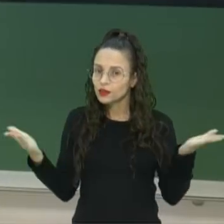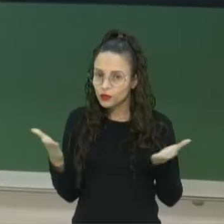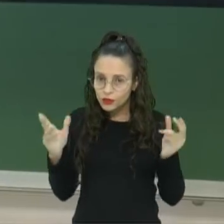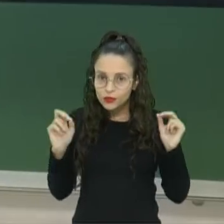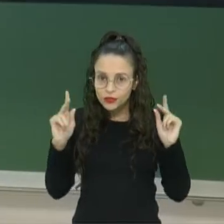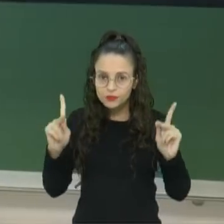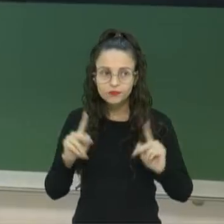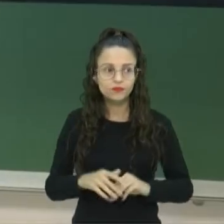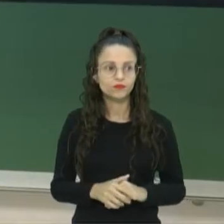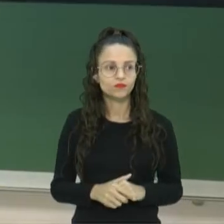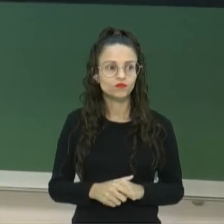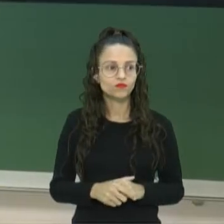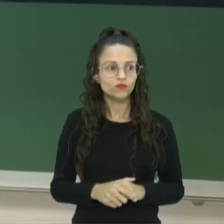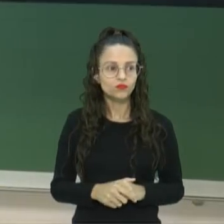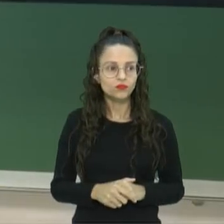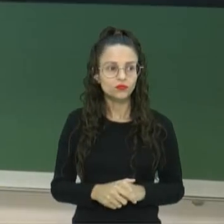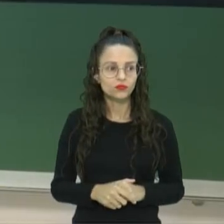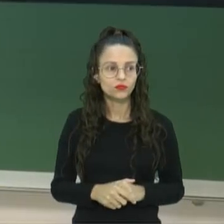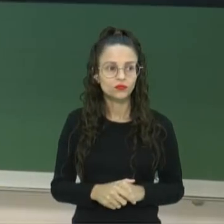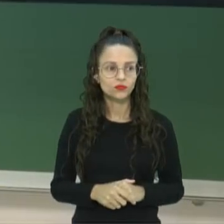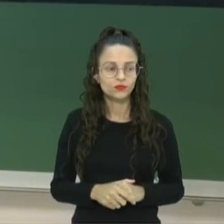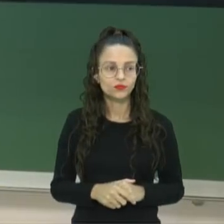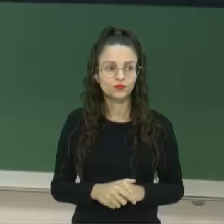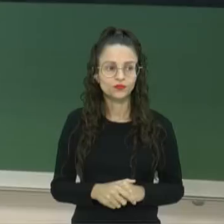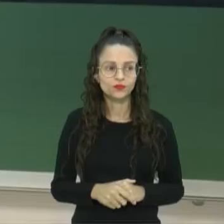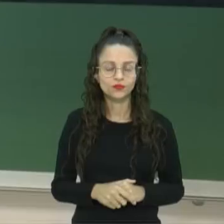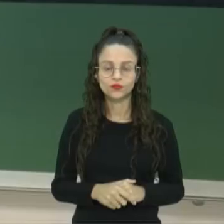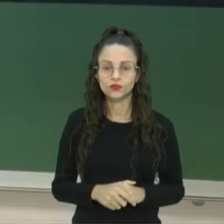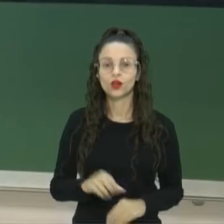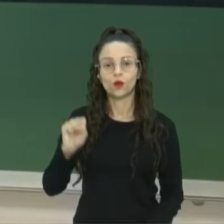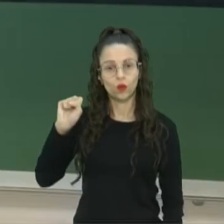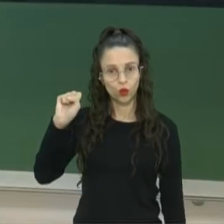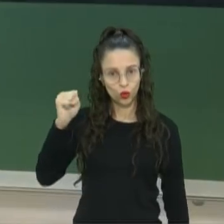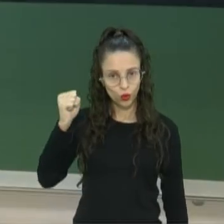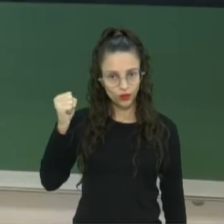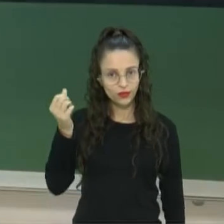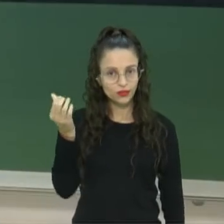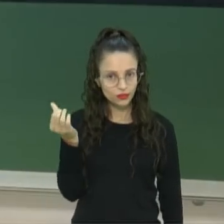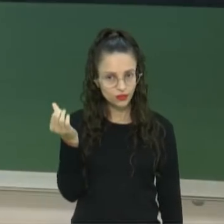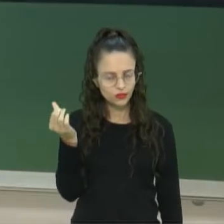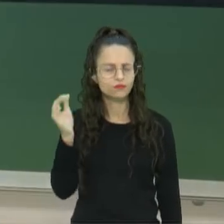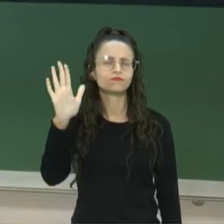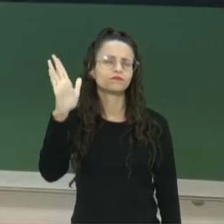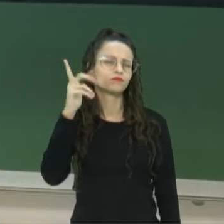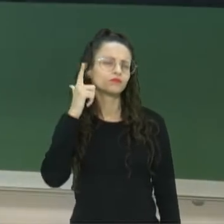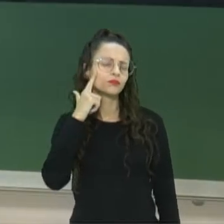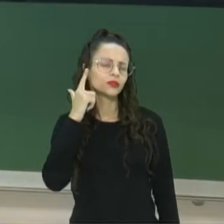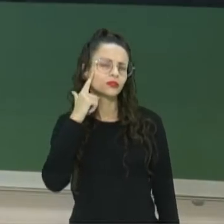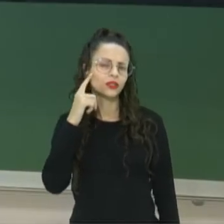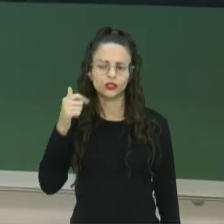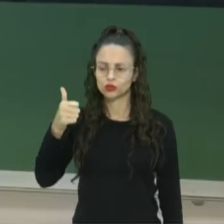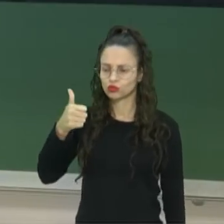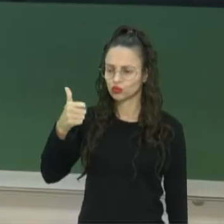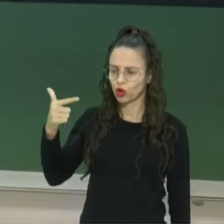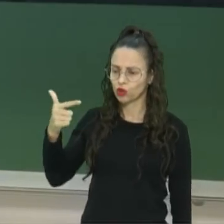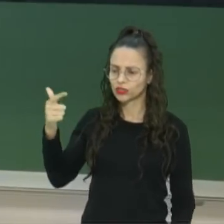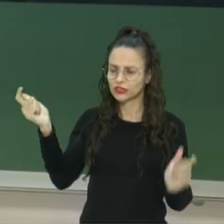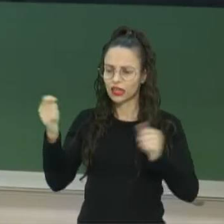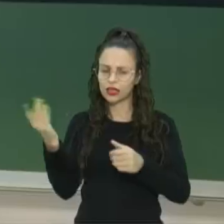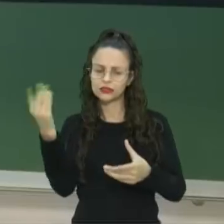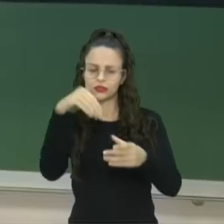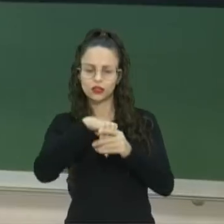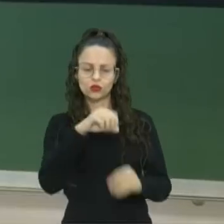ok? Eu tenho que pegar todo o 86. Então, vamos pensar. Quantas vezes o 12